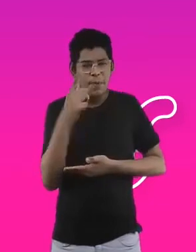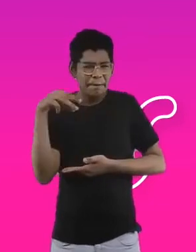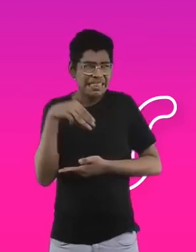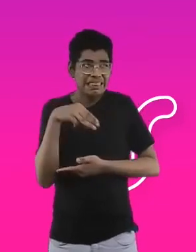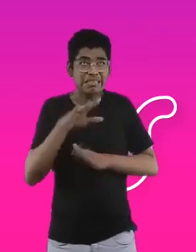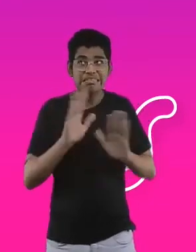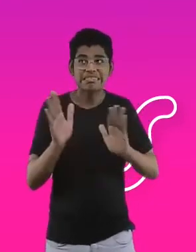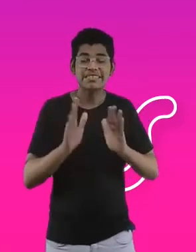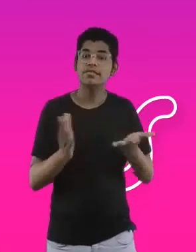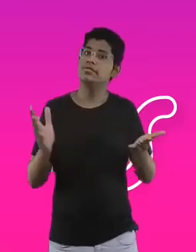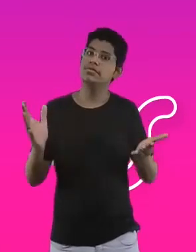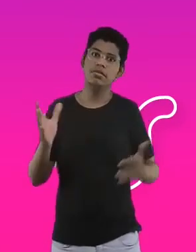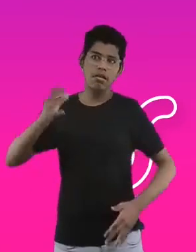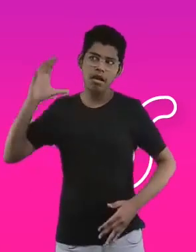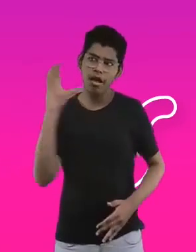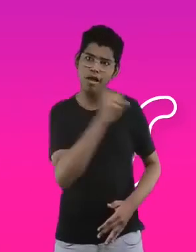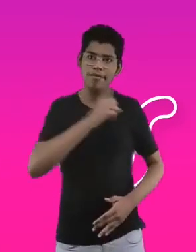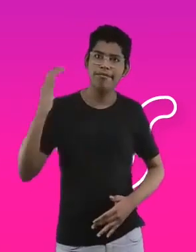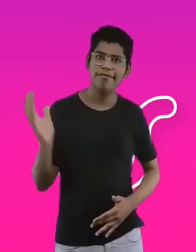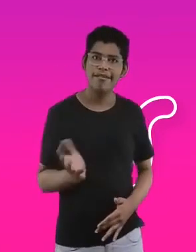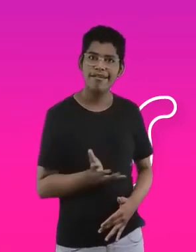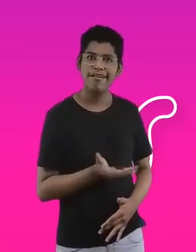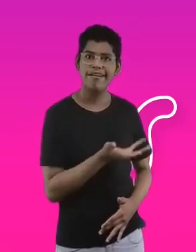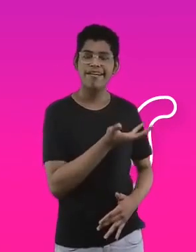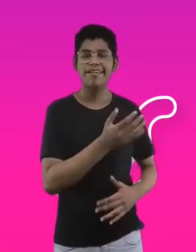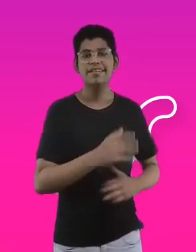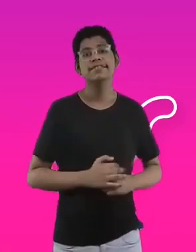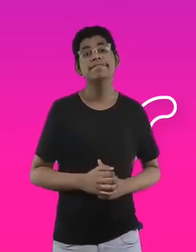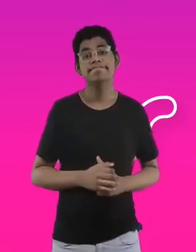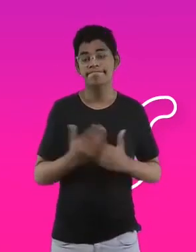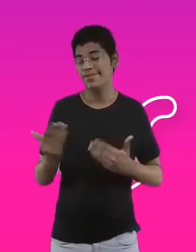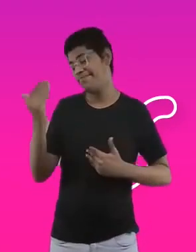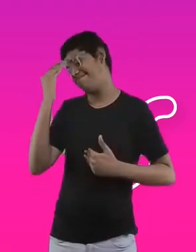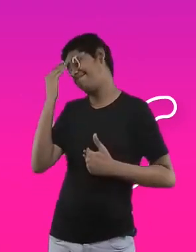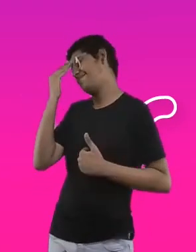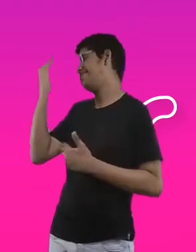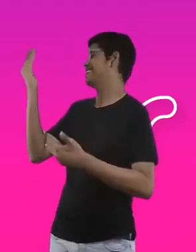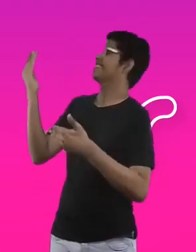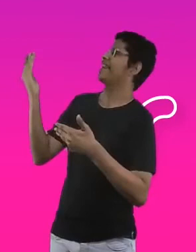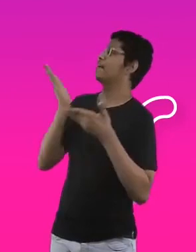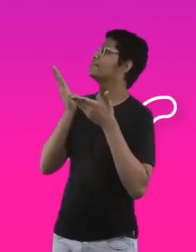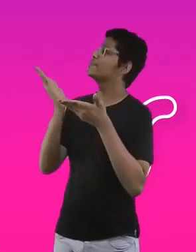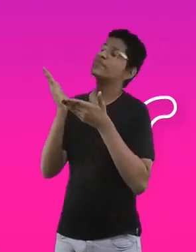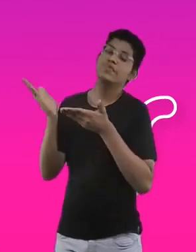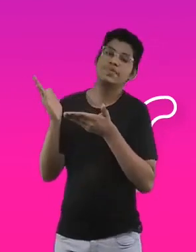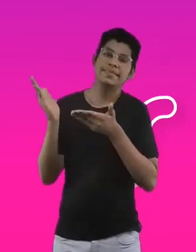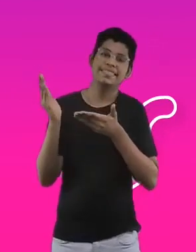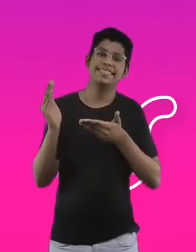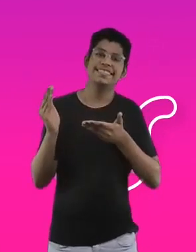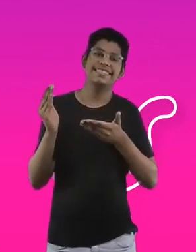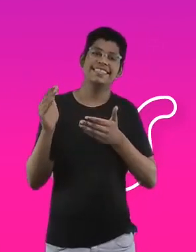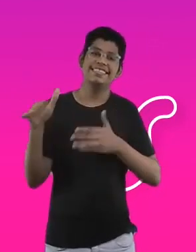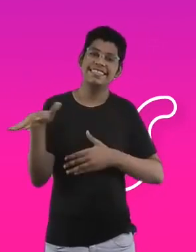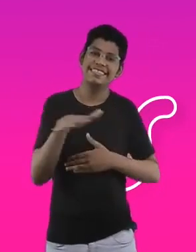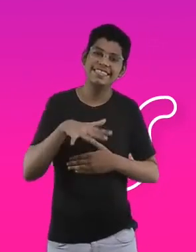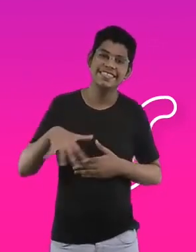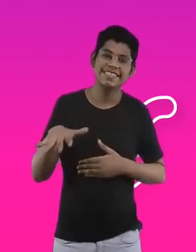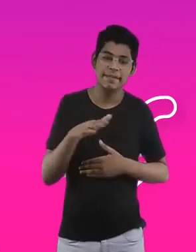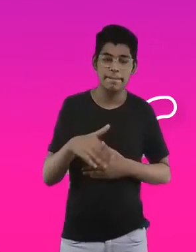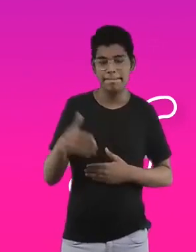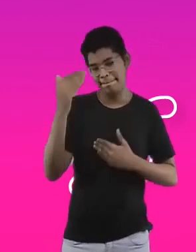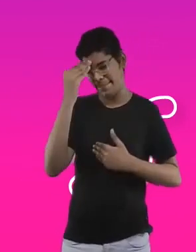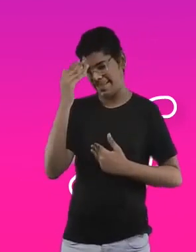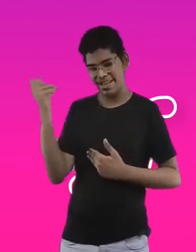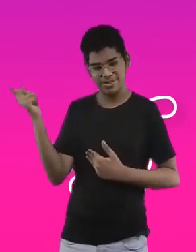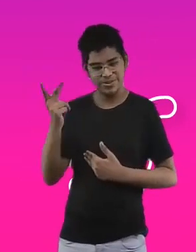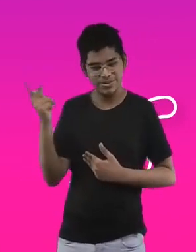voou. Então, eu queria primeiro já agradecer pelo espaço, obrigado, Zaika e Fausto, pelo convite,